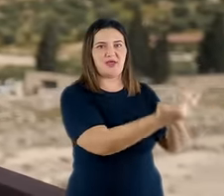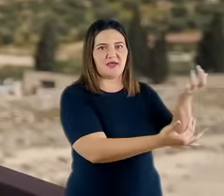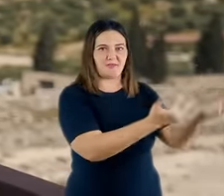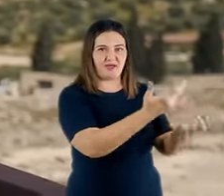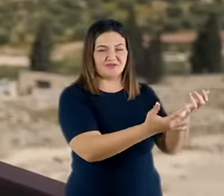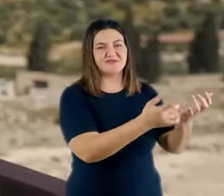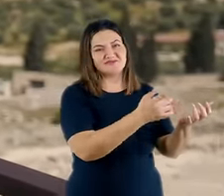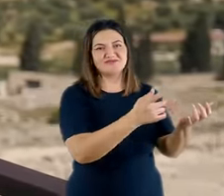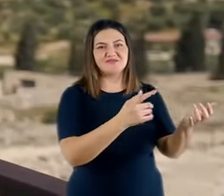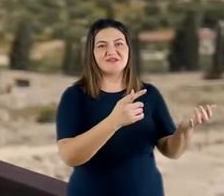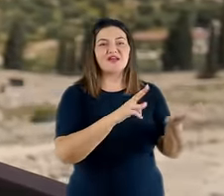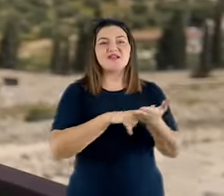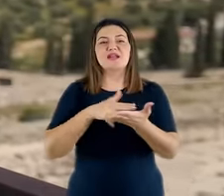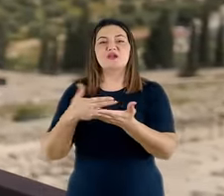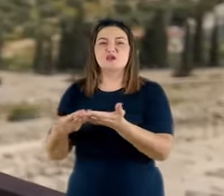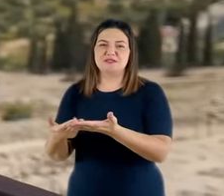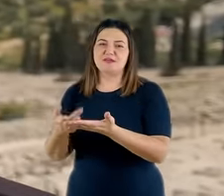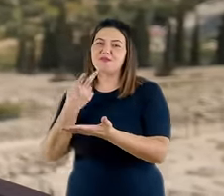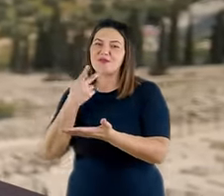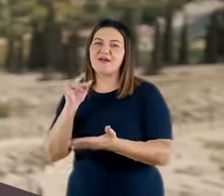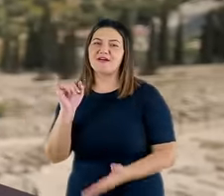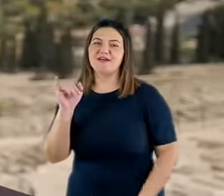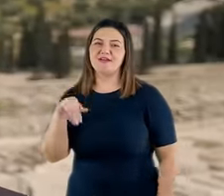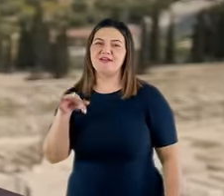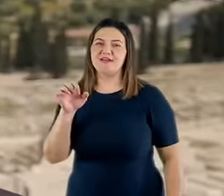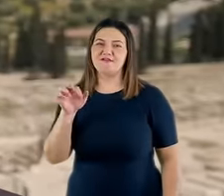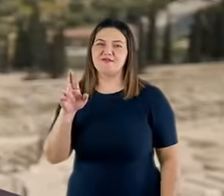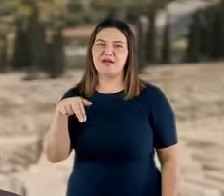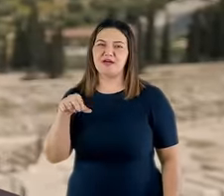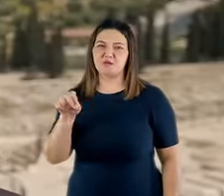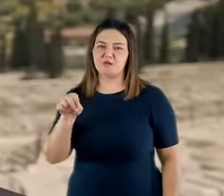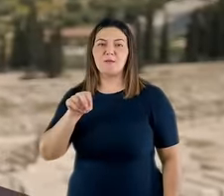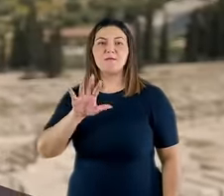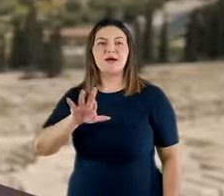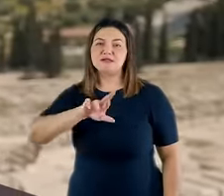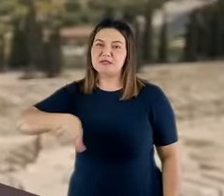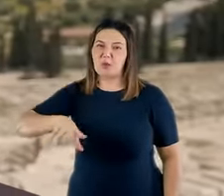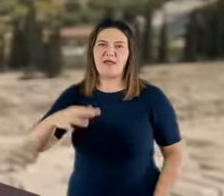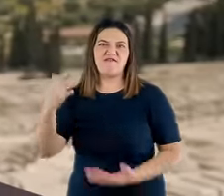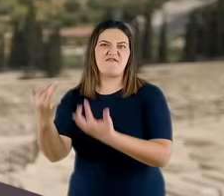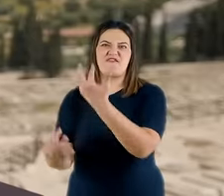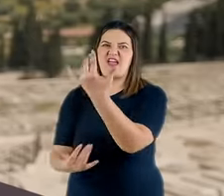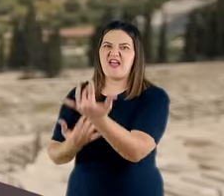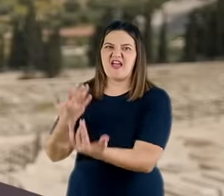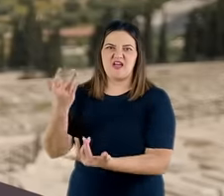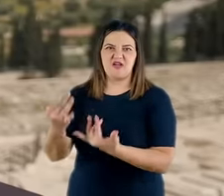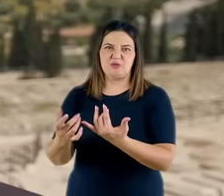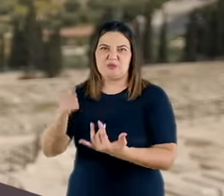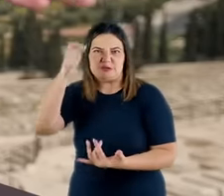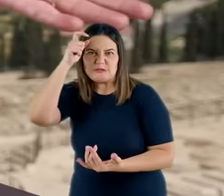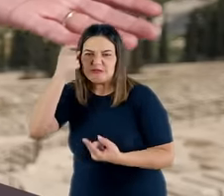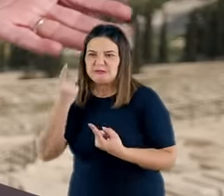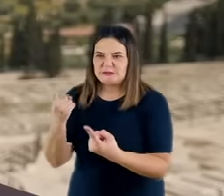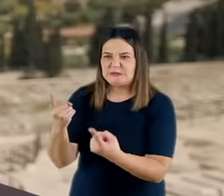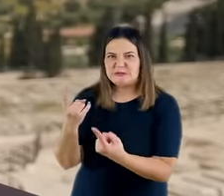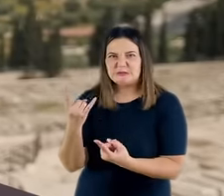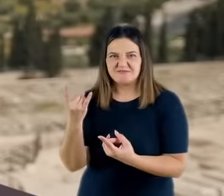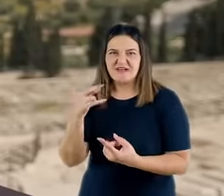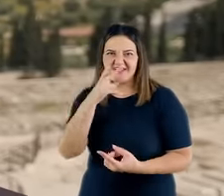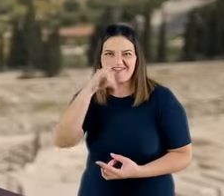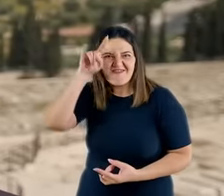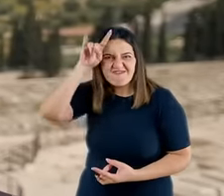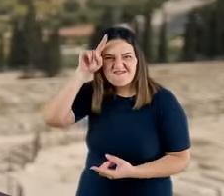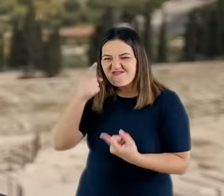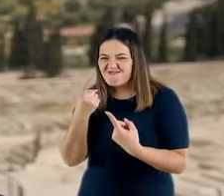vale, que foi traduzido na Bíblia em português como o fogo do inferno, mas não era um inferno medieval, nem o inferno de Dante Alighieri,